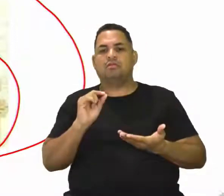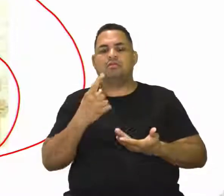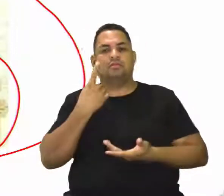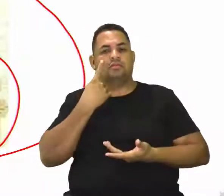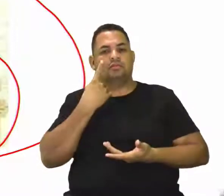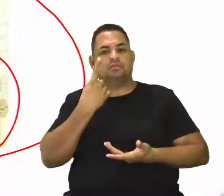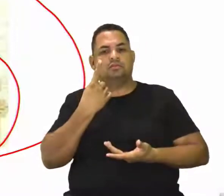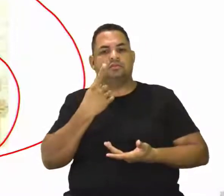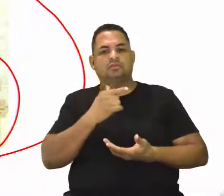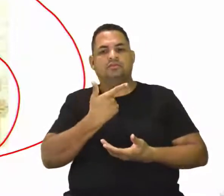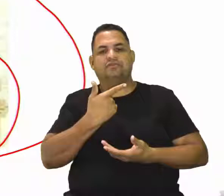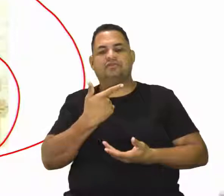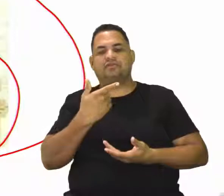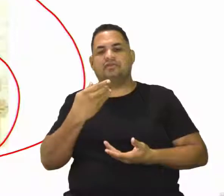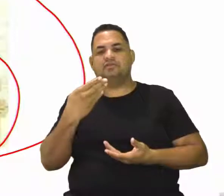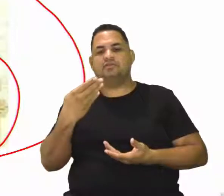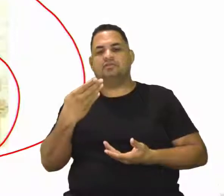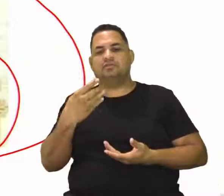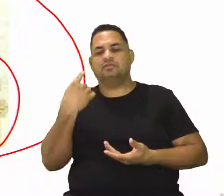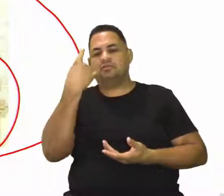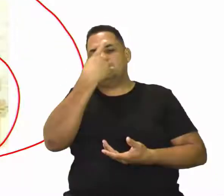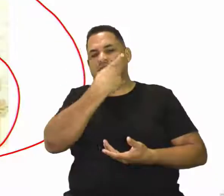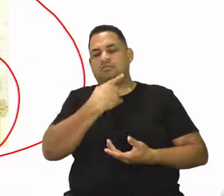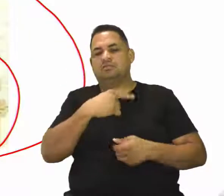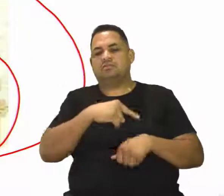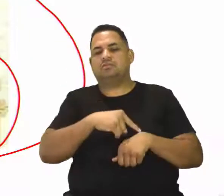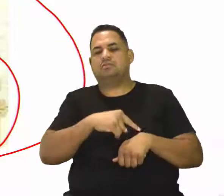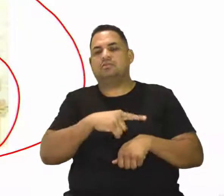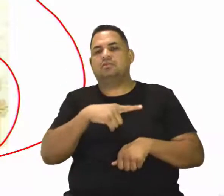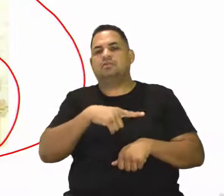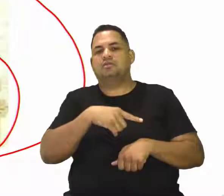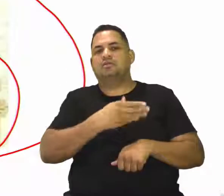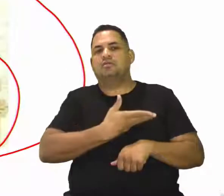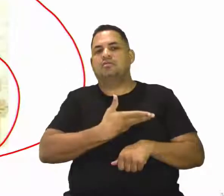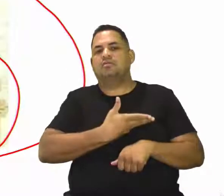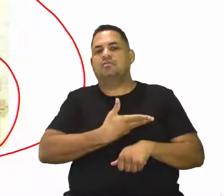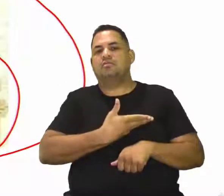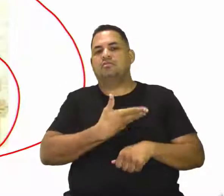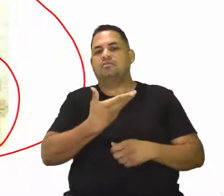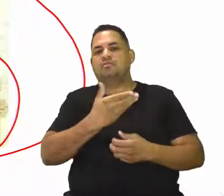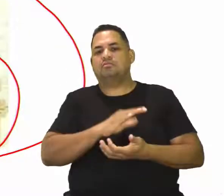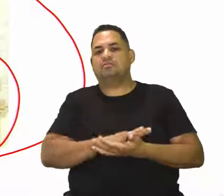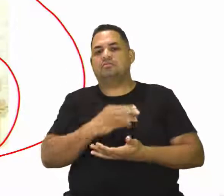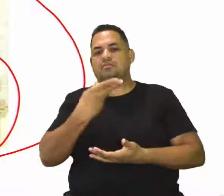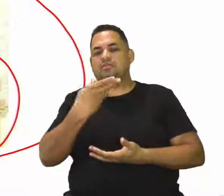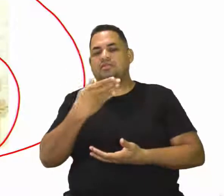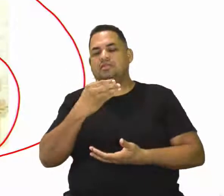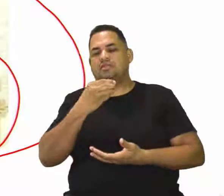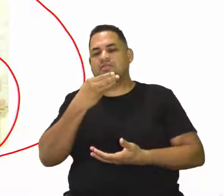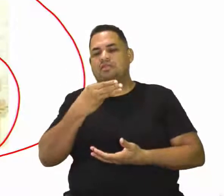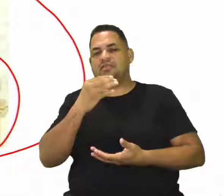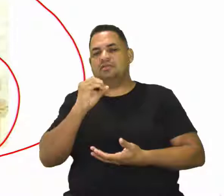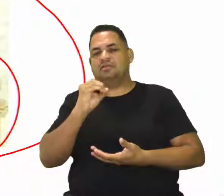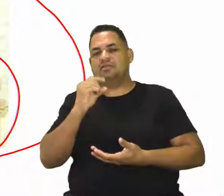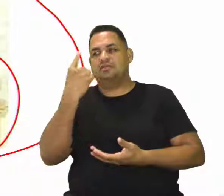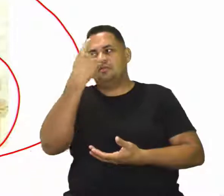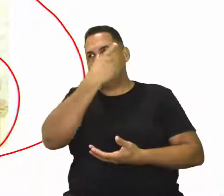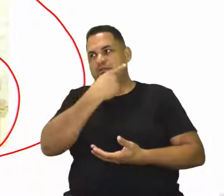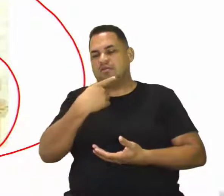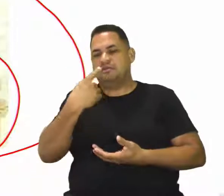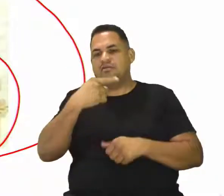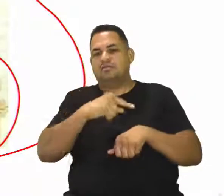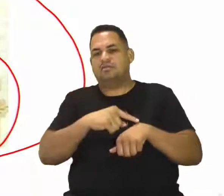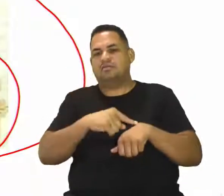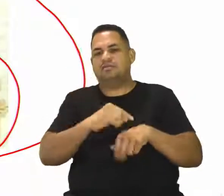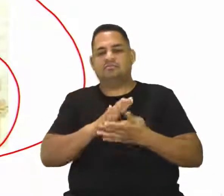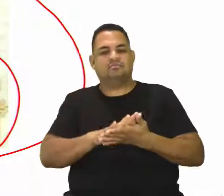Você passa o quê? 24 horas. Eu tenho um amigo meu que o dia tem 24, ele passa 30 horas no celular.